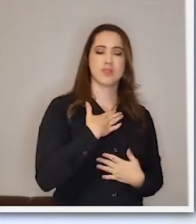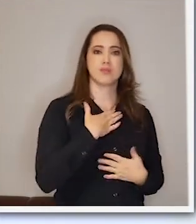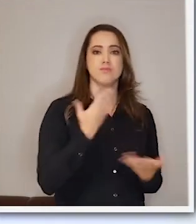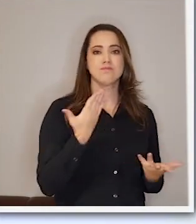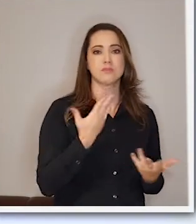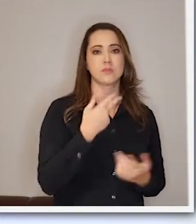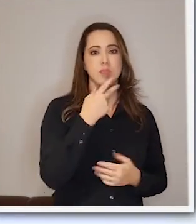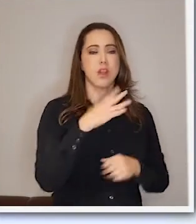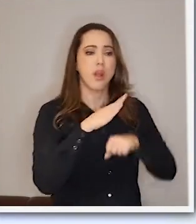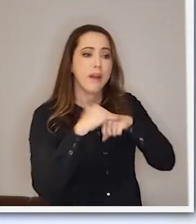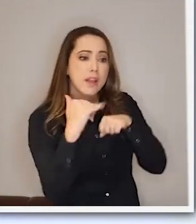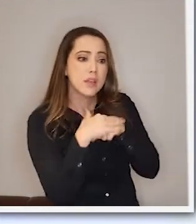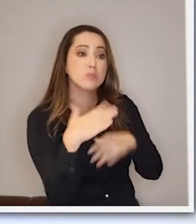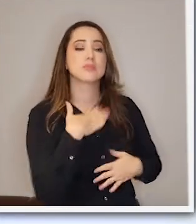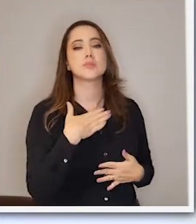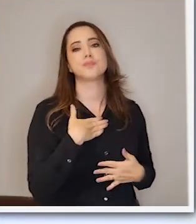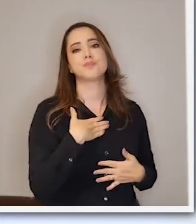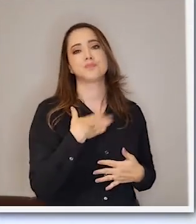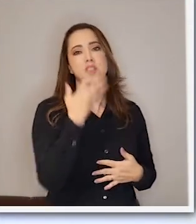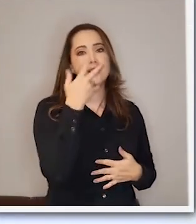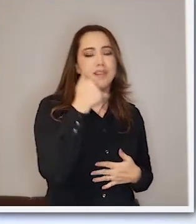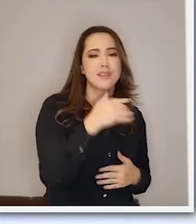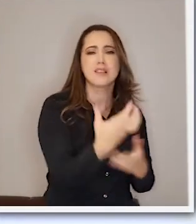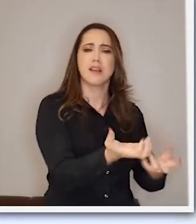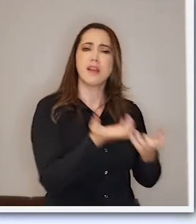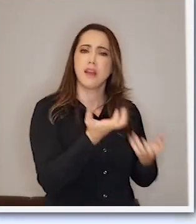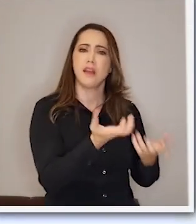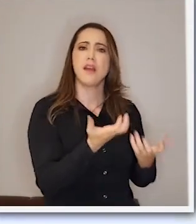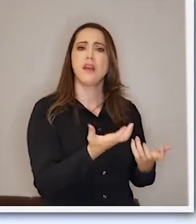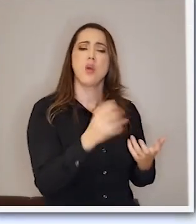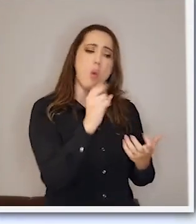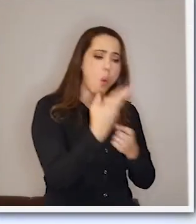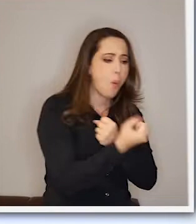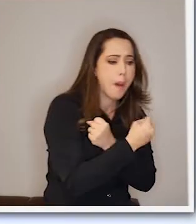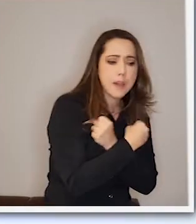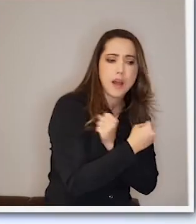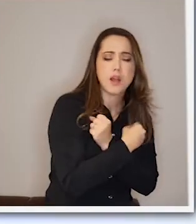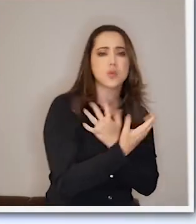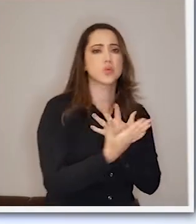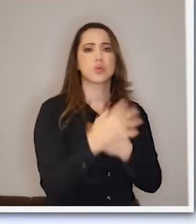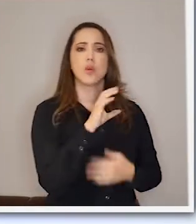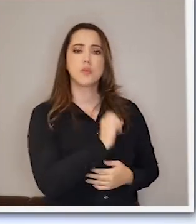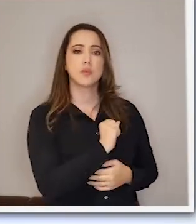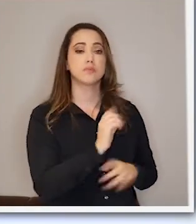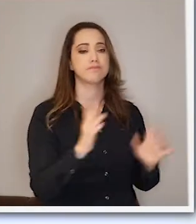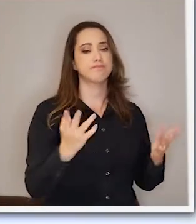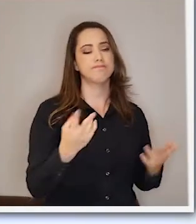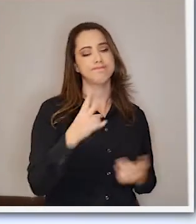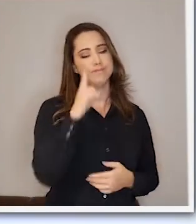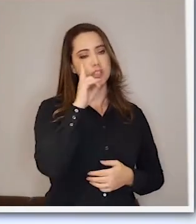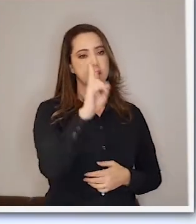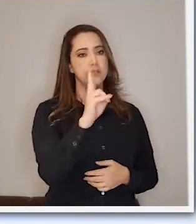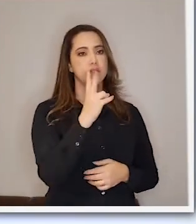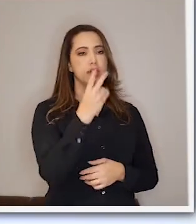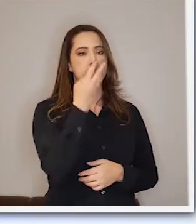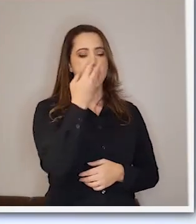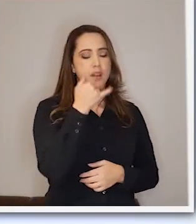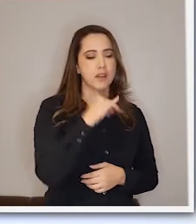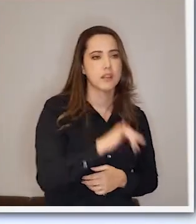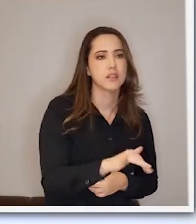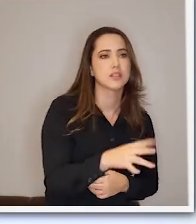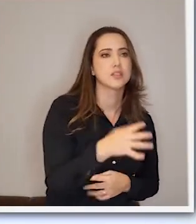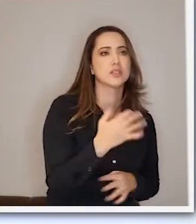segurança, receber dele uma palavra de carinho, de incentivo, ou um abraço fraterno, cheio de amor, simplesmente sofrer